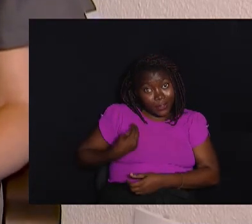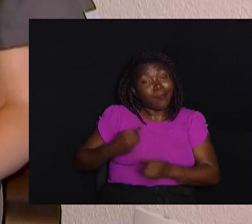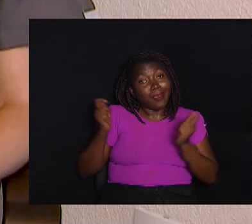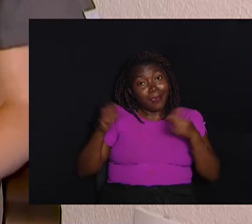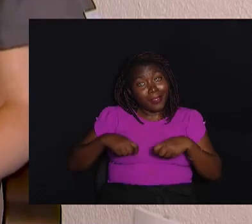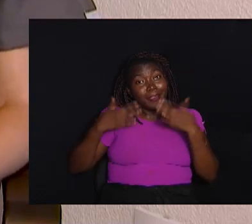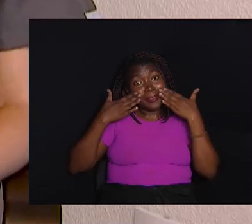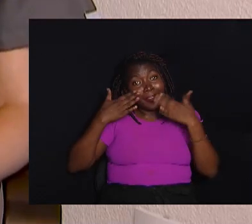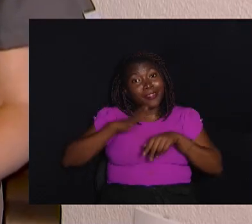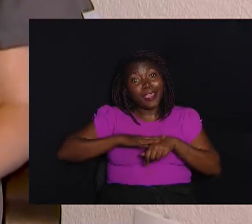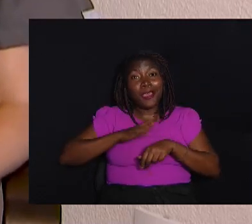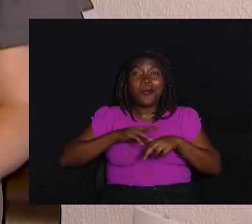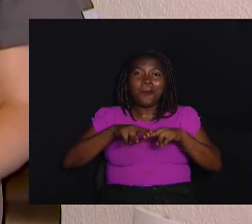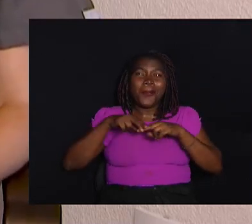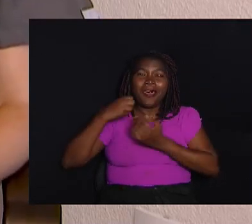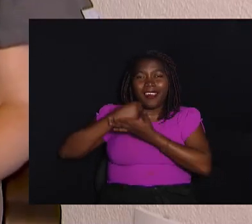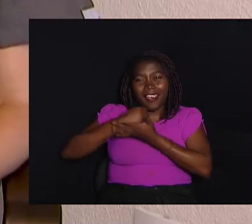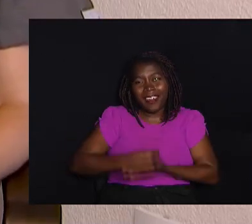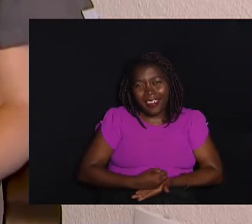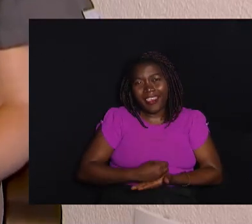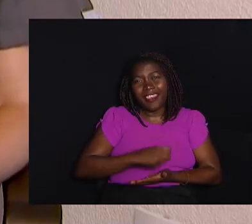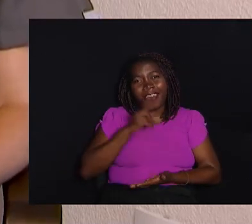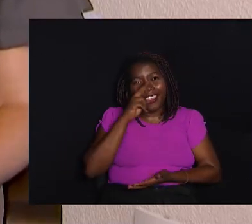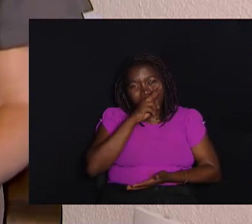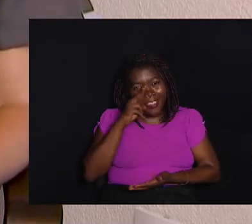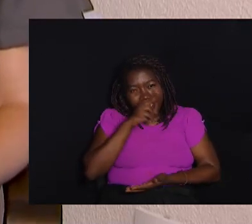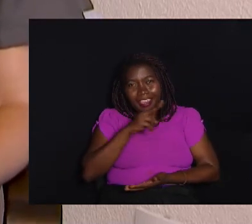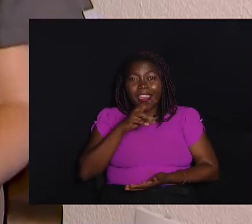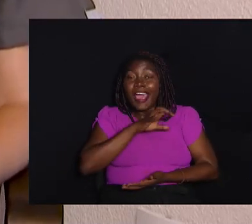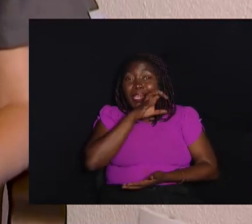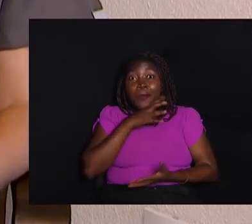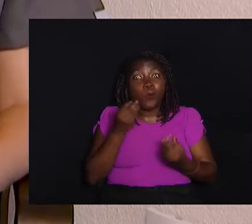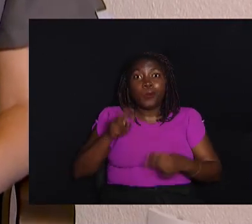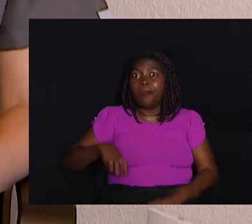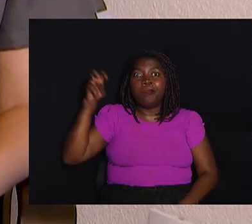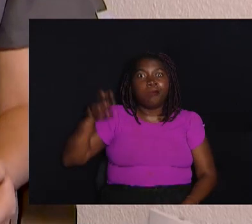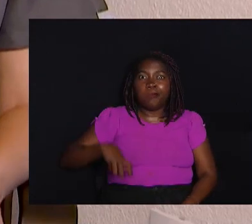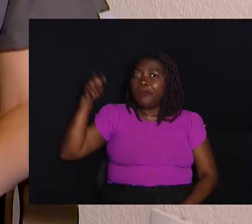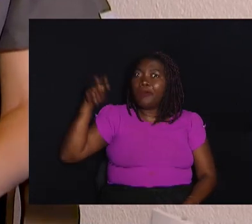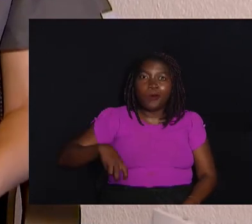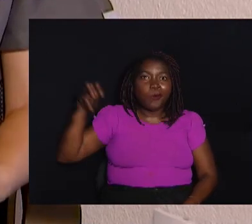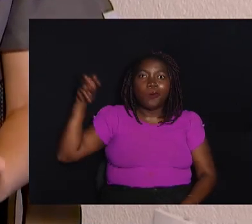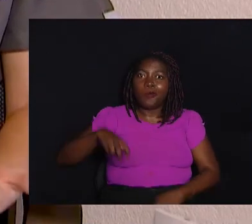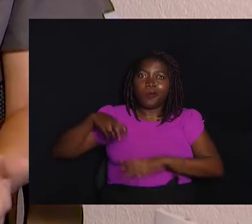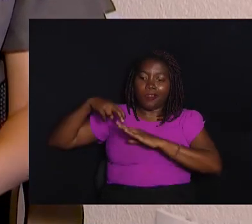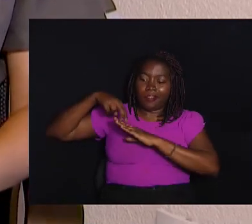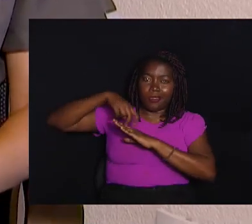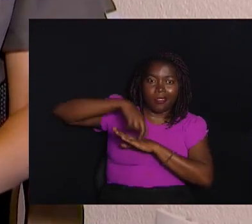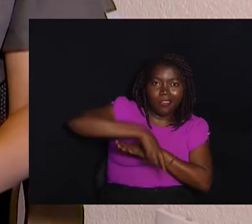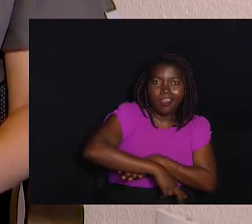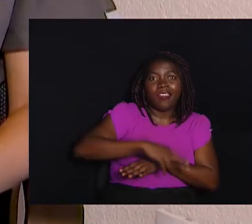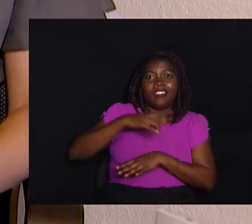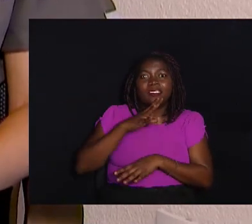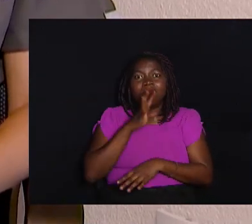por conta de sobrecarga mesmo, aquele animal que fica pulando demais, desce escada